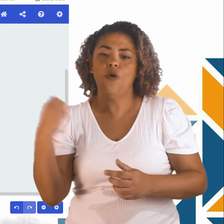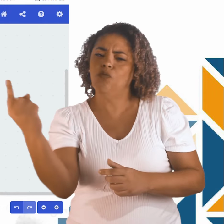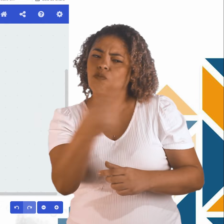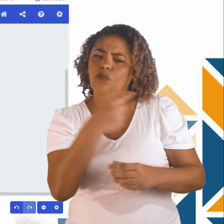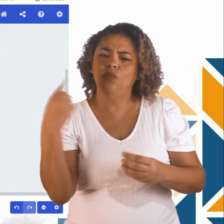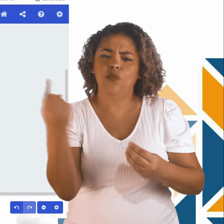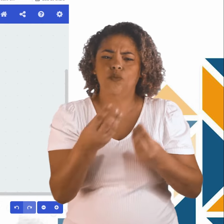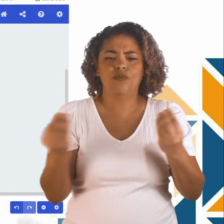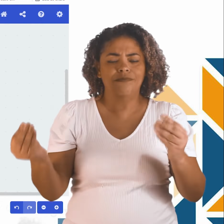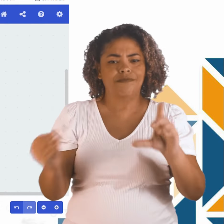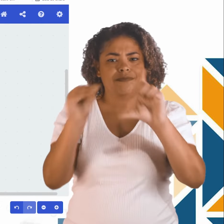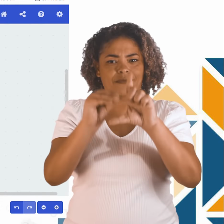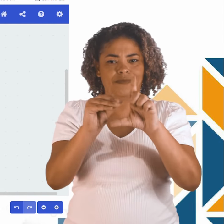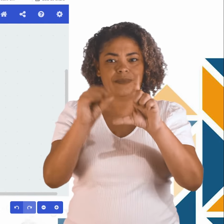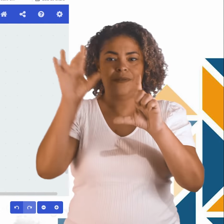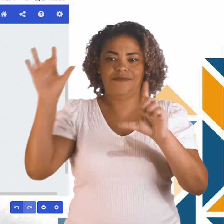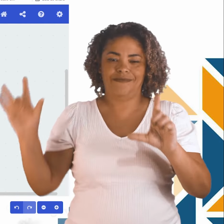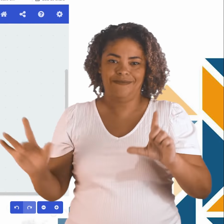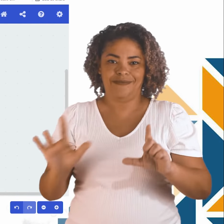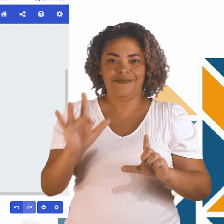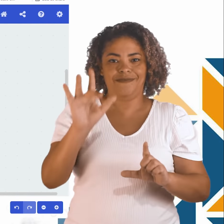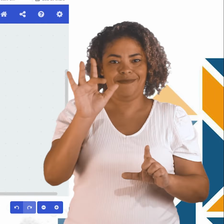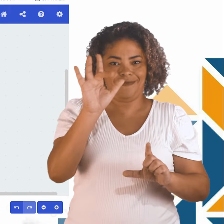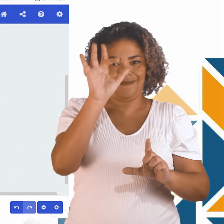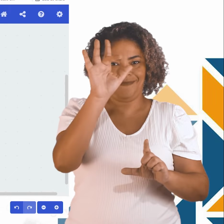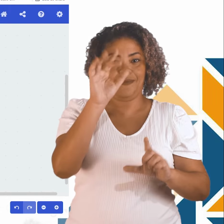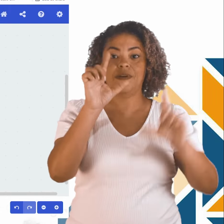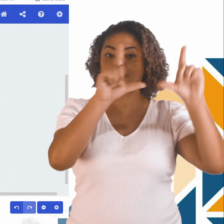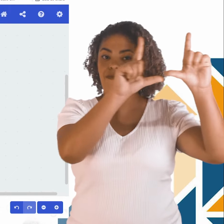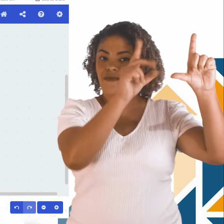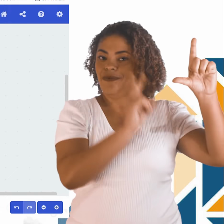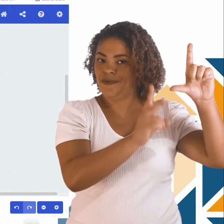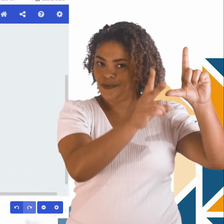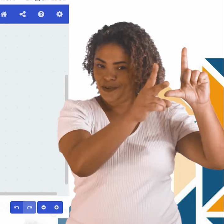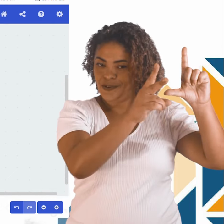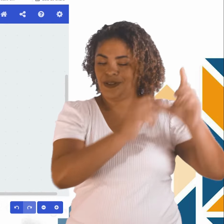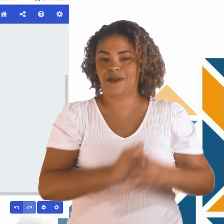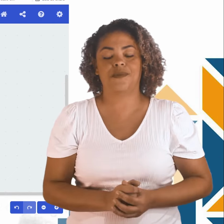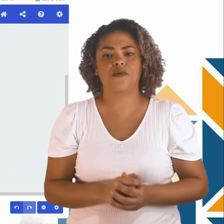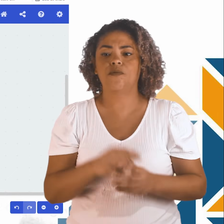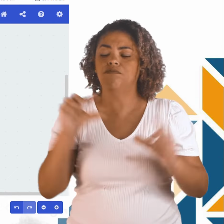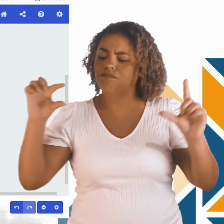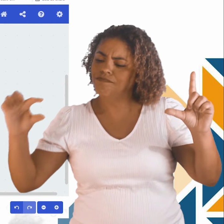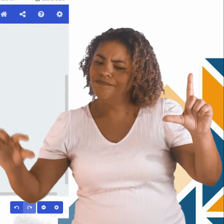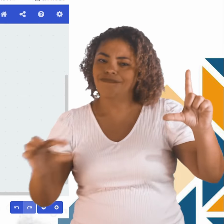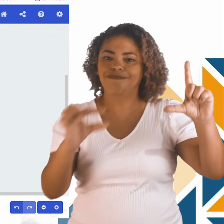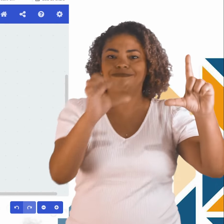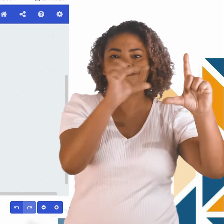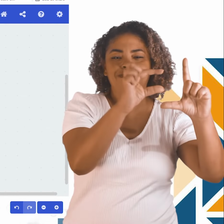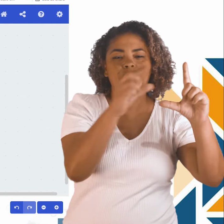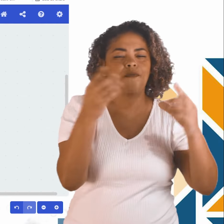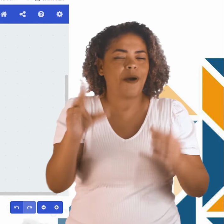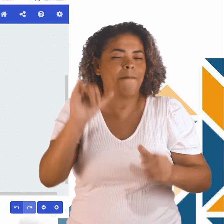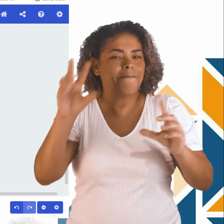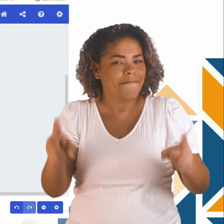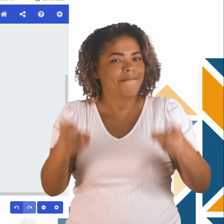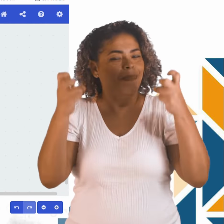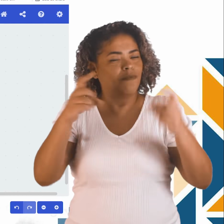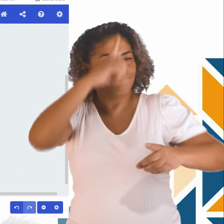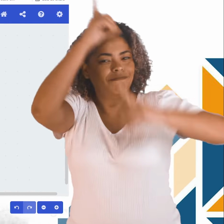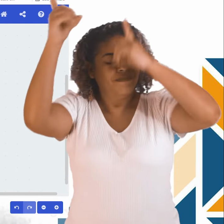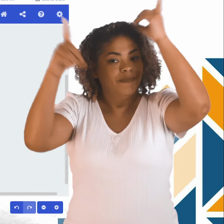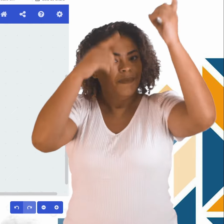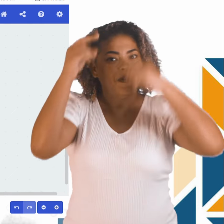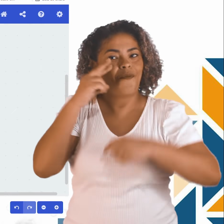Microbit. Acoplamos ele no bloco 100. E vamos explorar. Use os quadradinhos para fazer